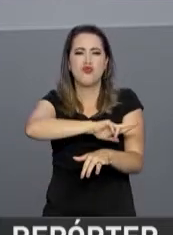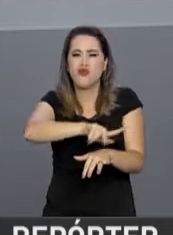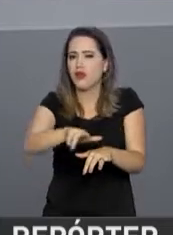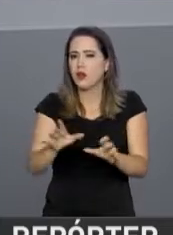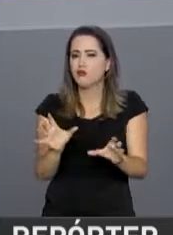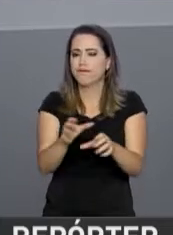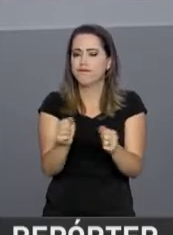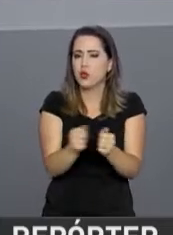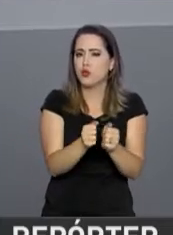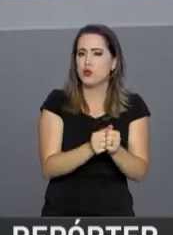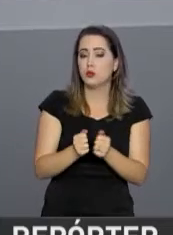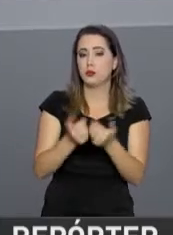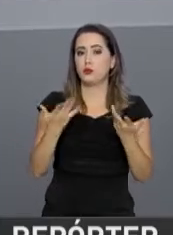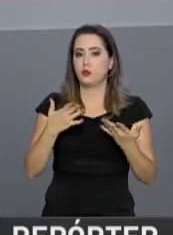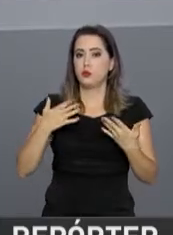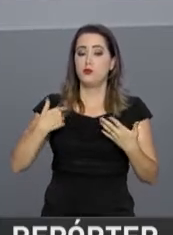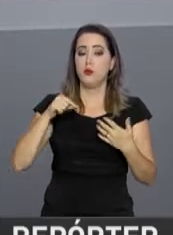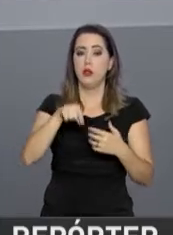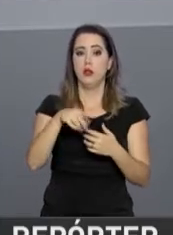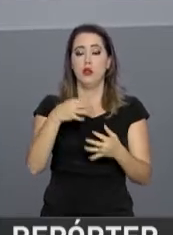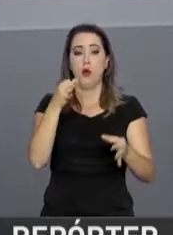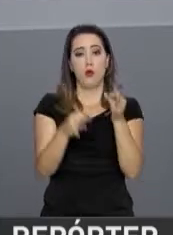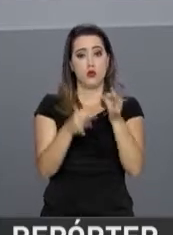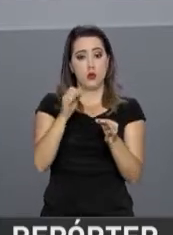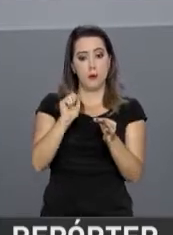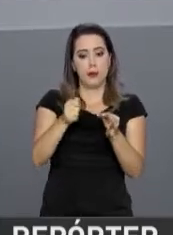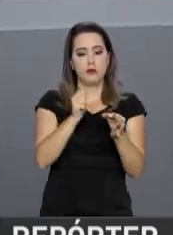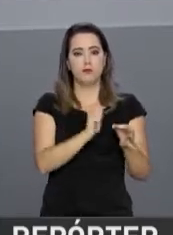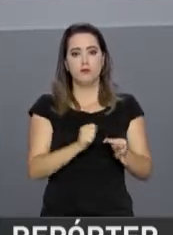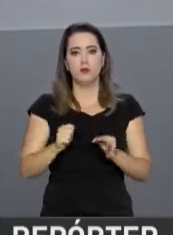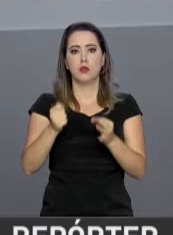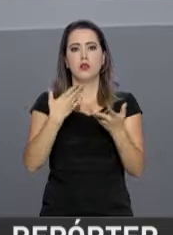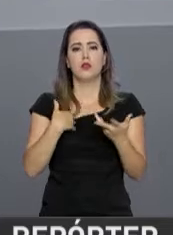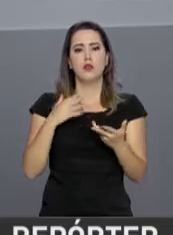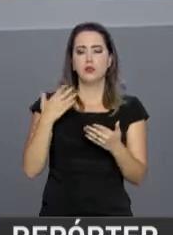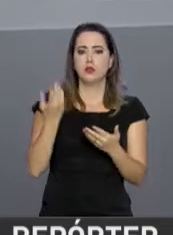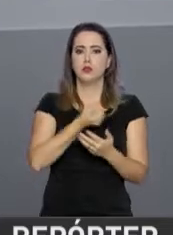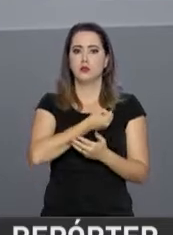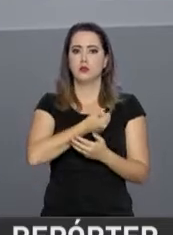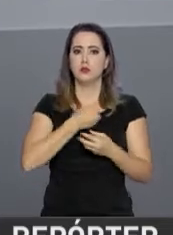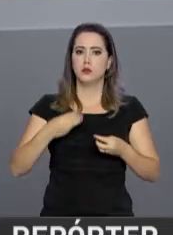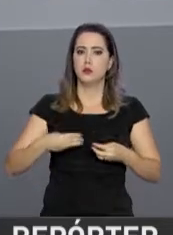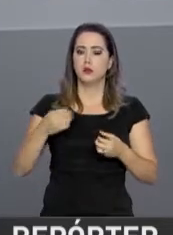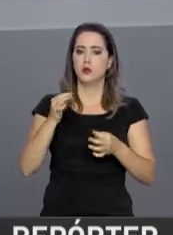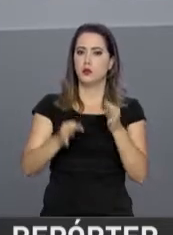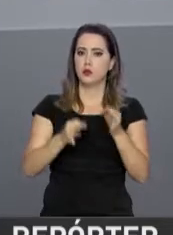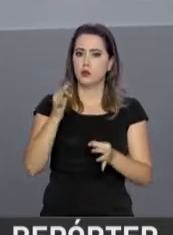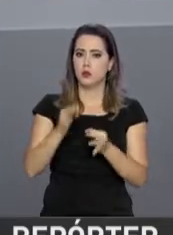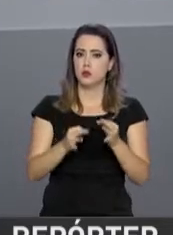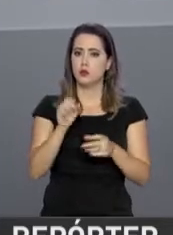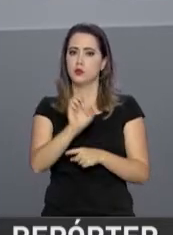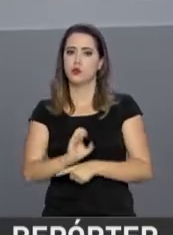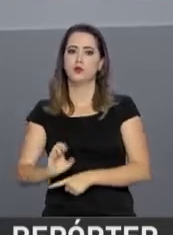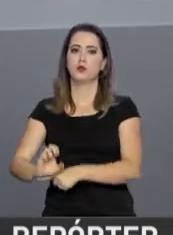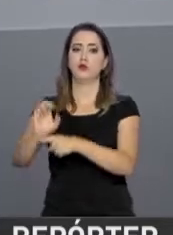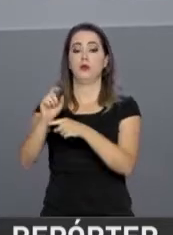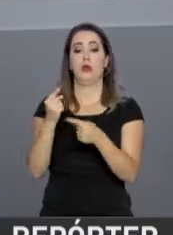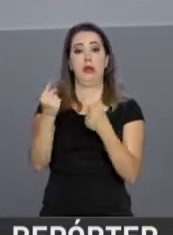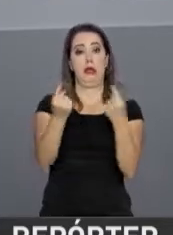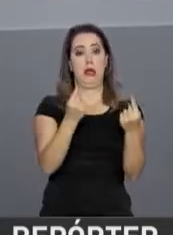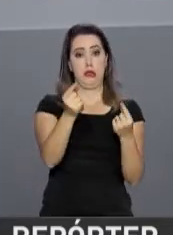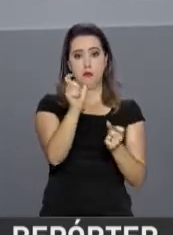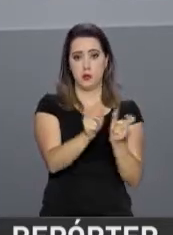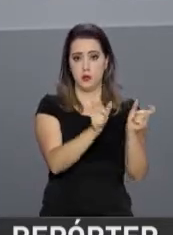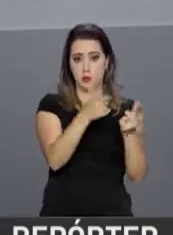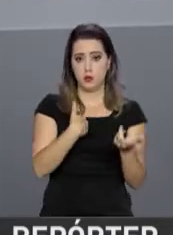mutirões sejam feitos a partir de informações tiradas do banco de dados dos poderes judiciários estaduais cada